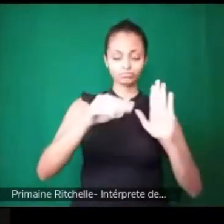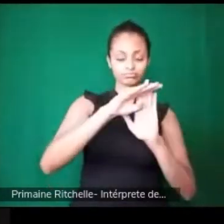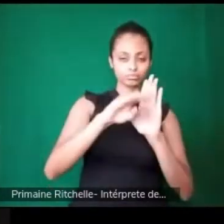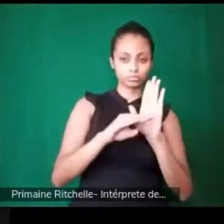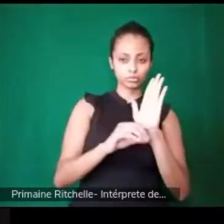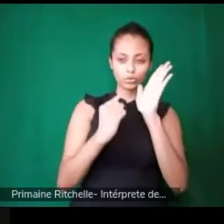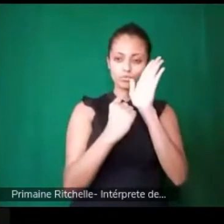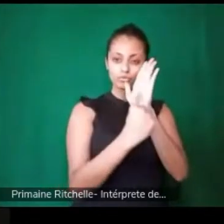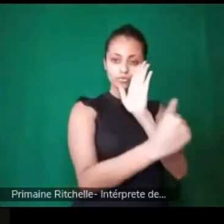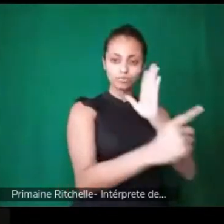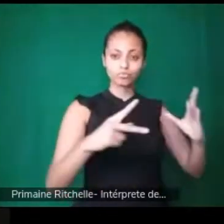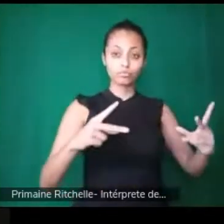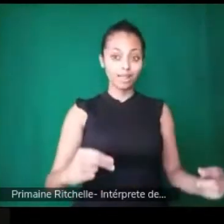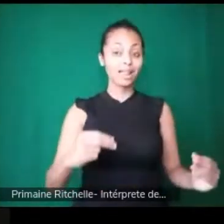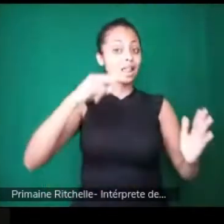importante que vocês leiam,